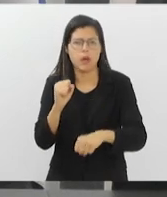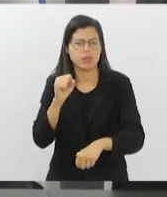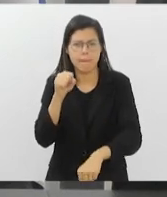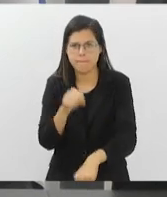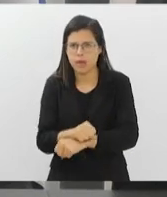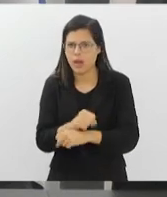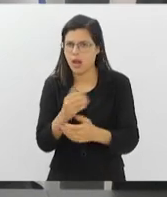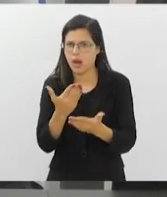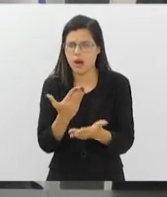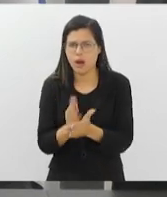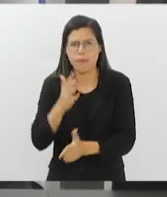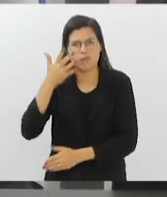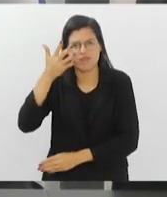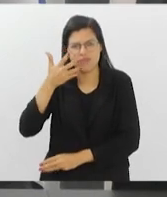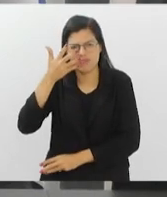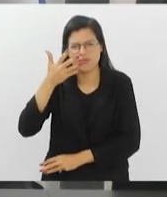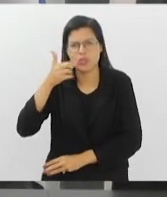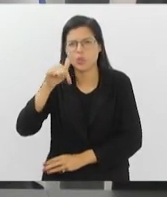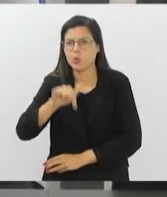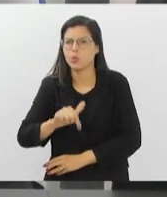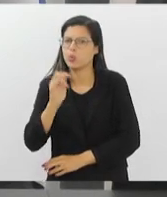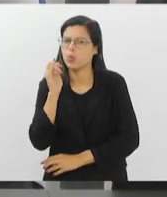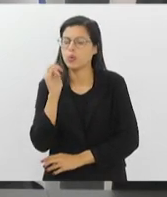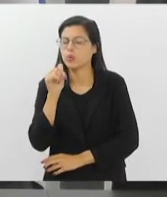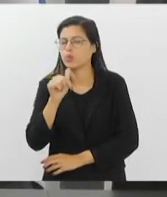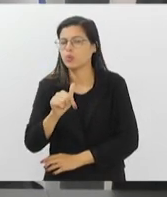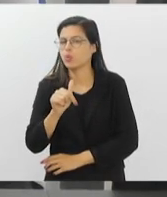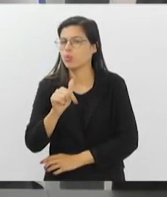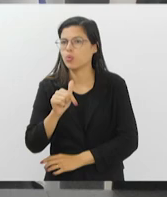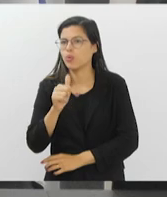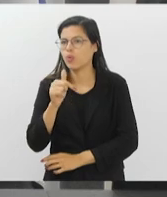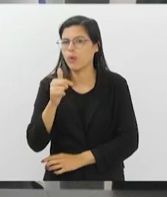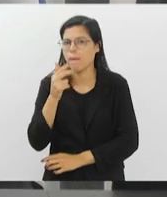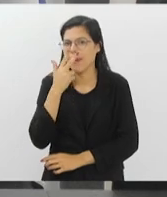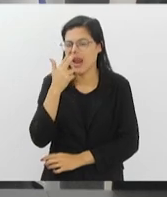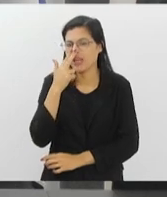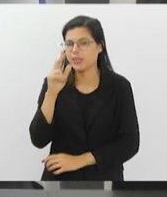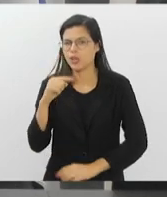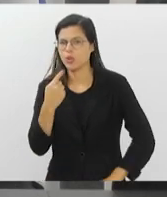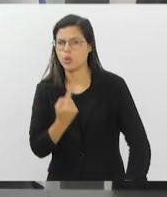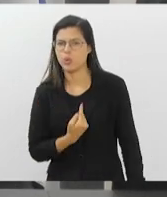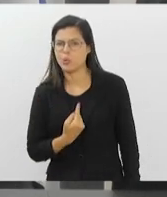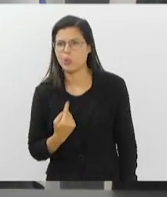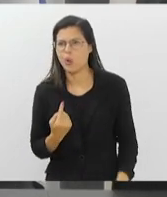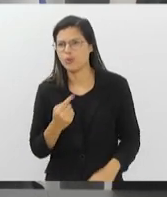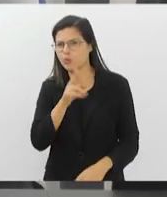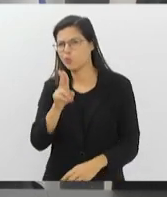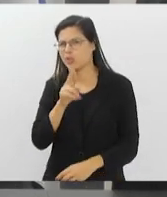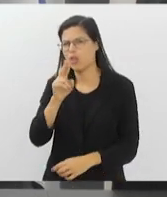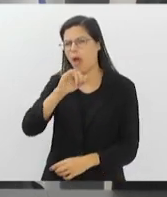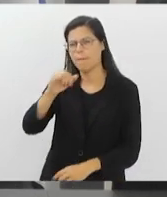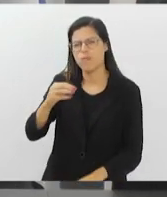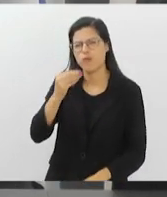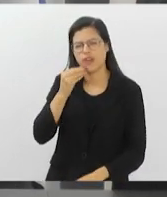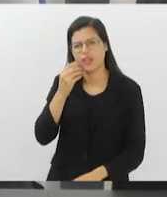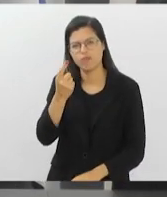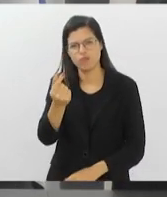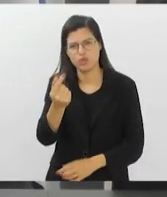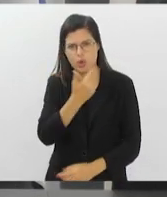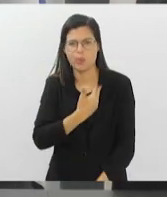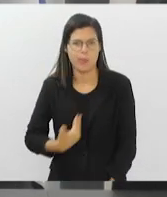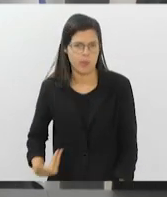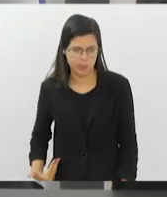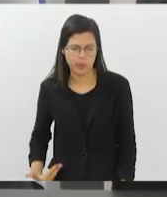vil que estão tentando nos colocar como malversadores de dinheiro público, ou aproveitadores, oportunistas, seja lá o que